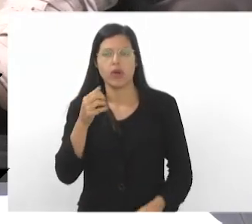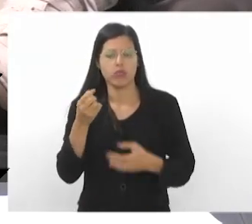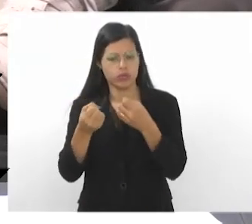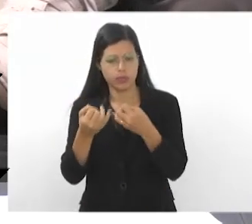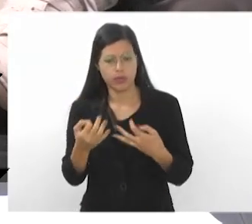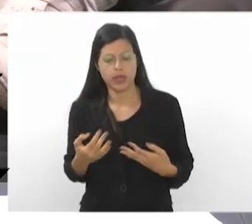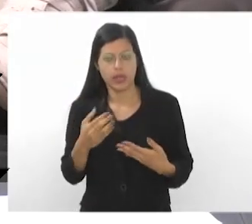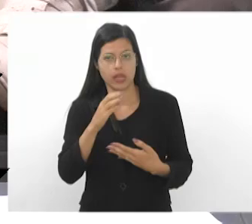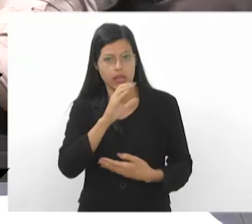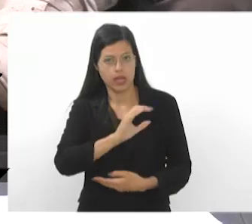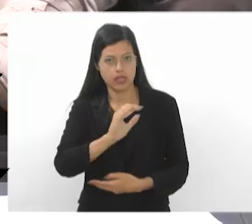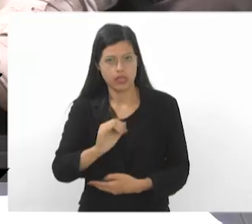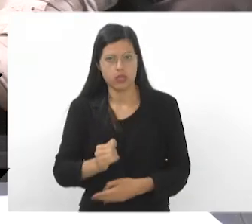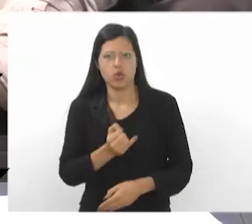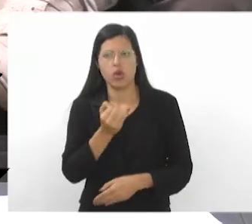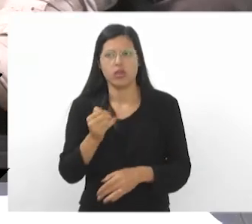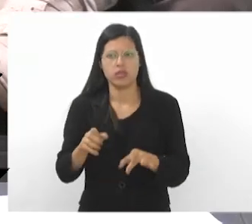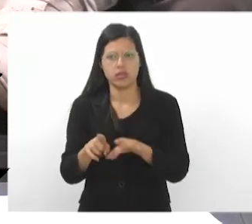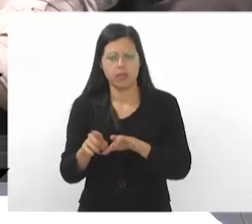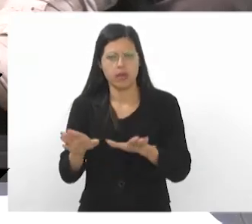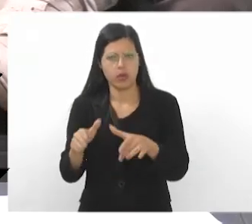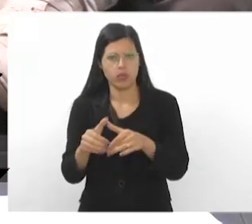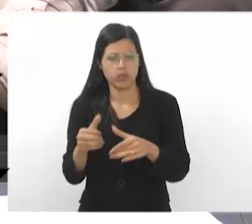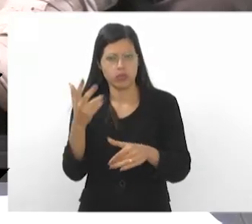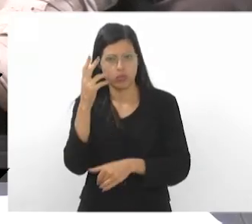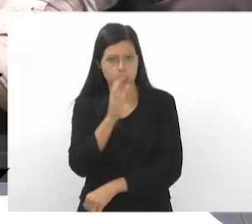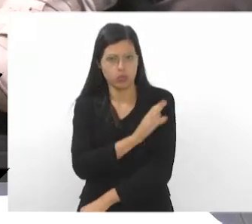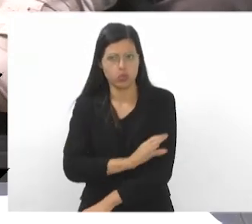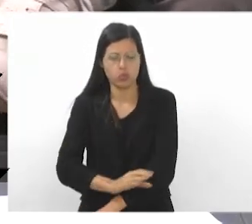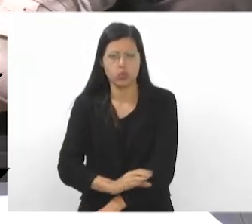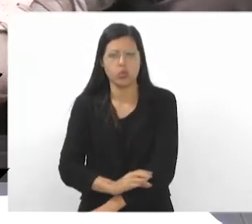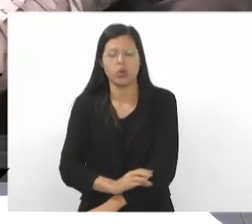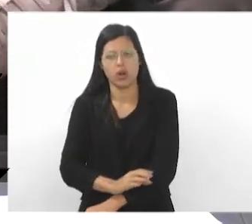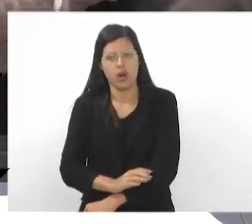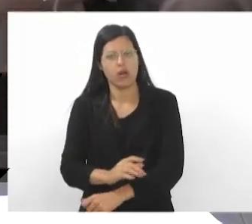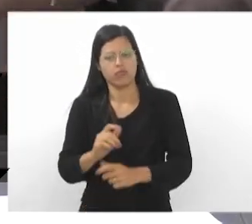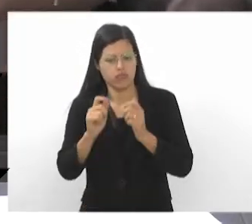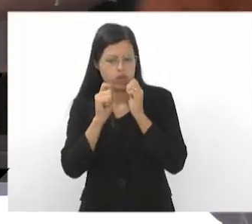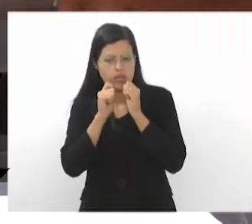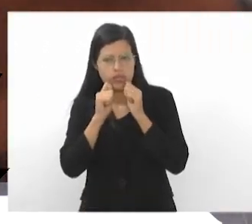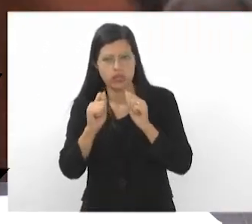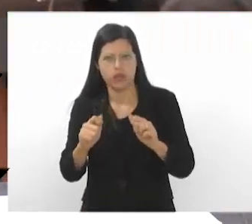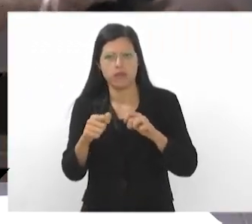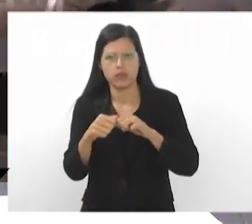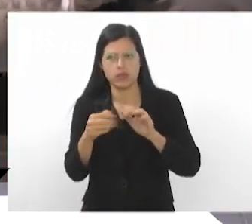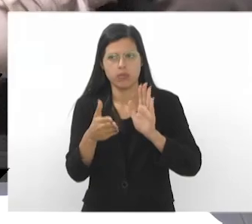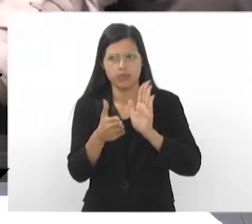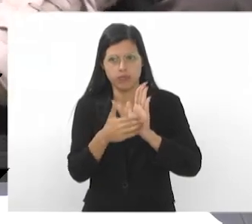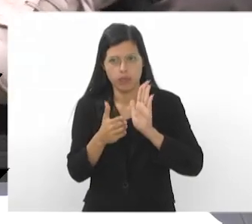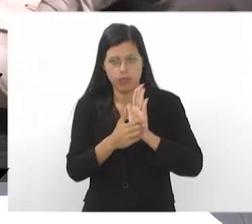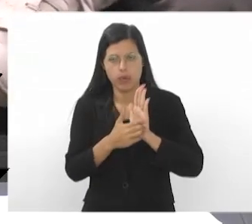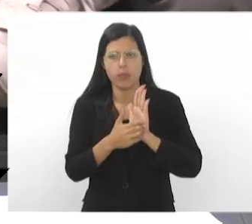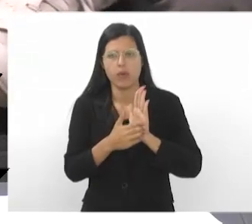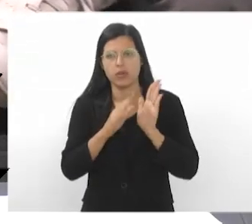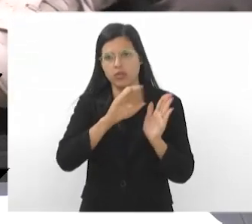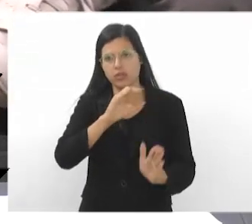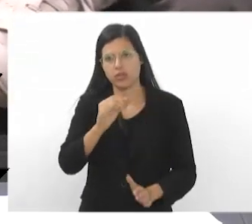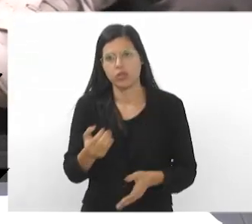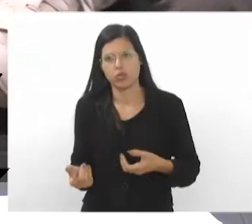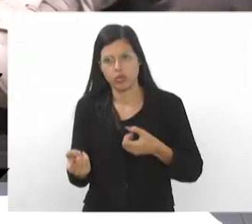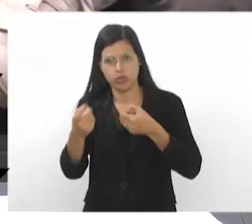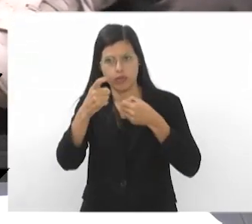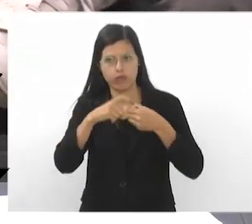Cultura, através de seus assessores, trazerem uma proposta quando a CCJ reabrir.